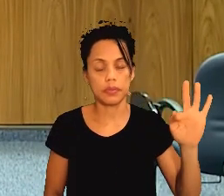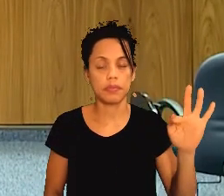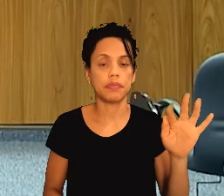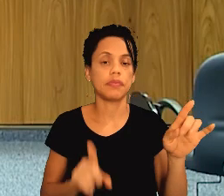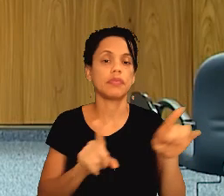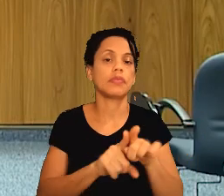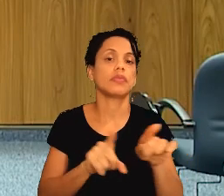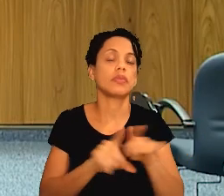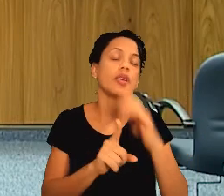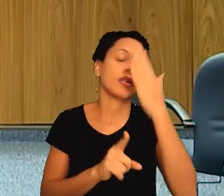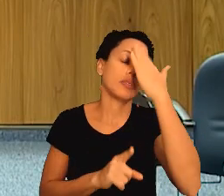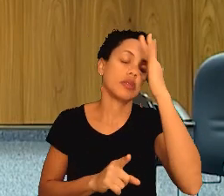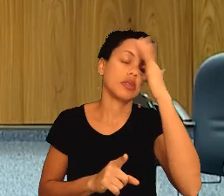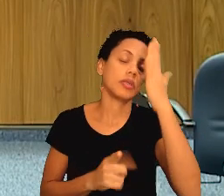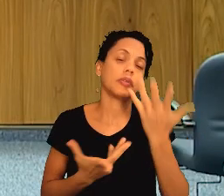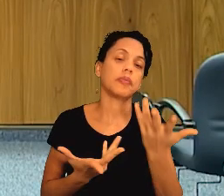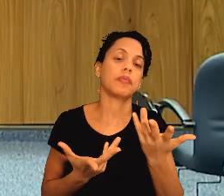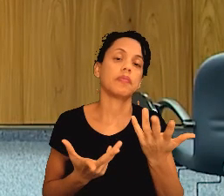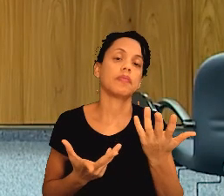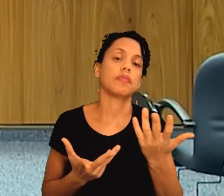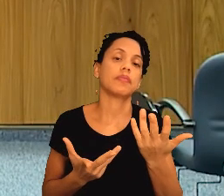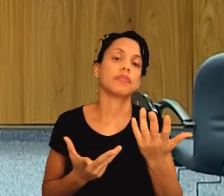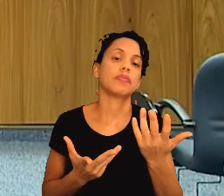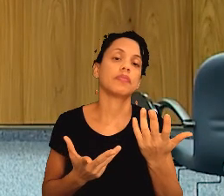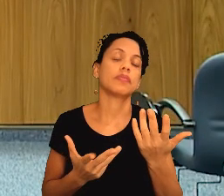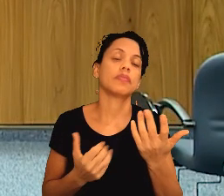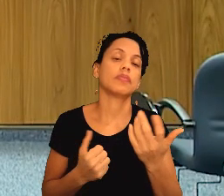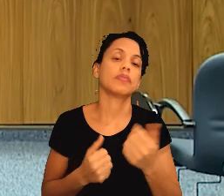dos direitos das minorias, né? Então,